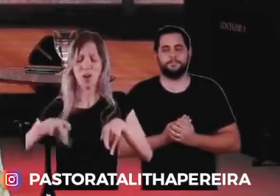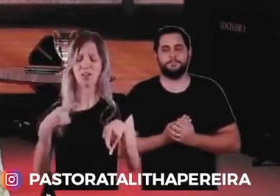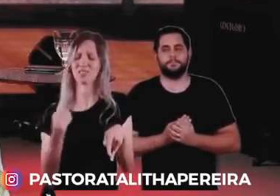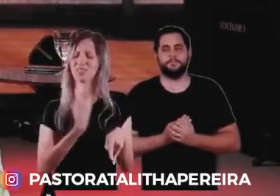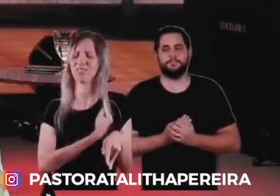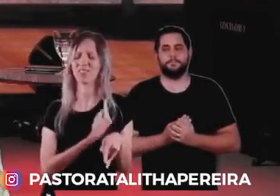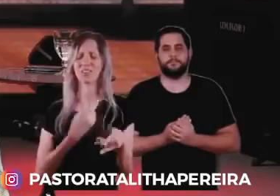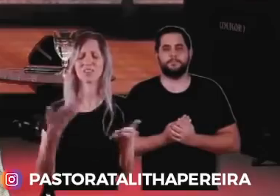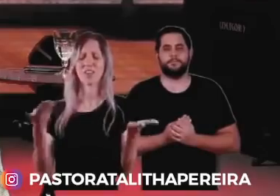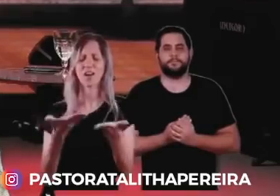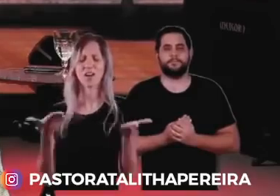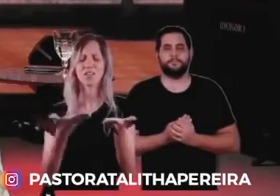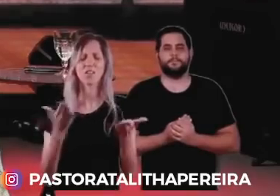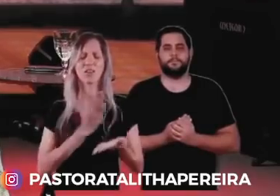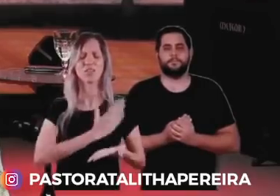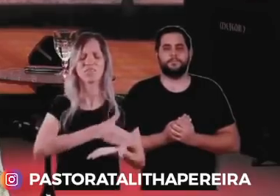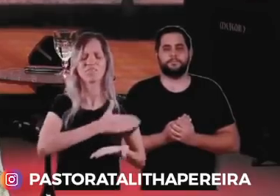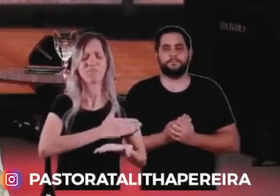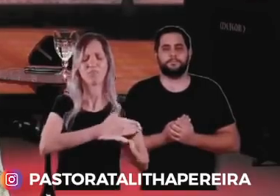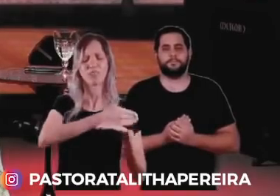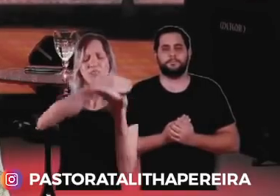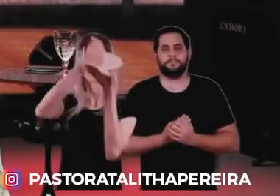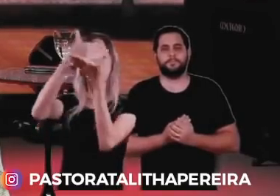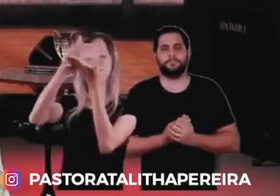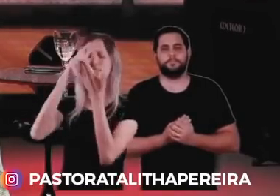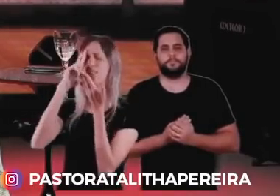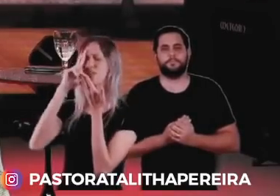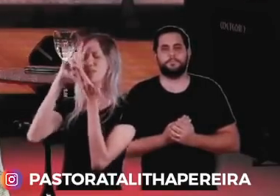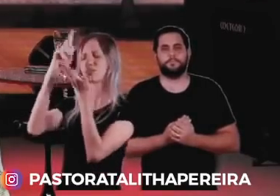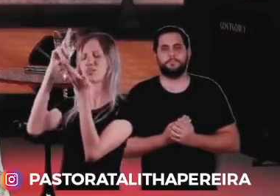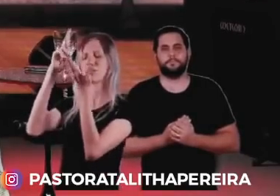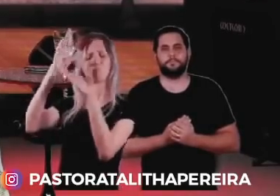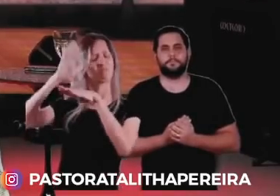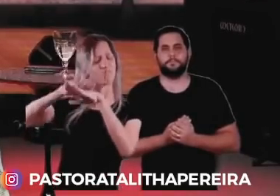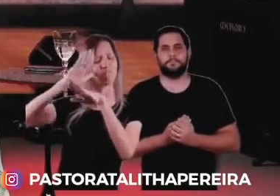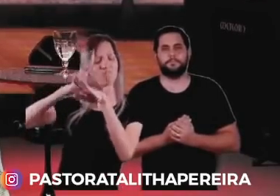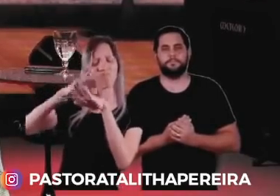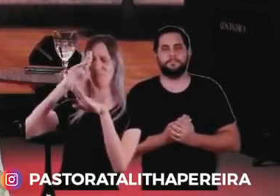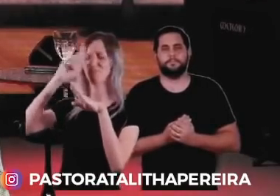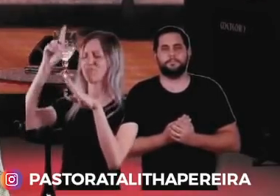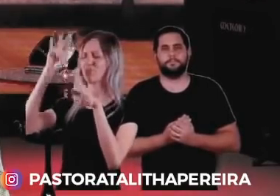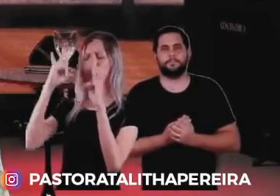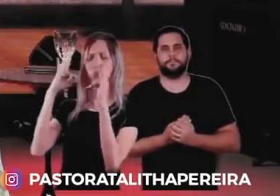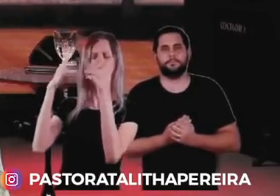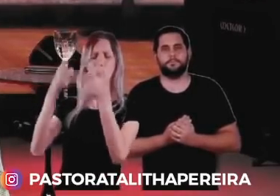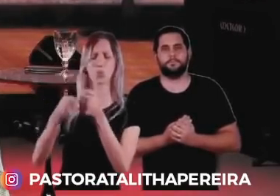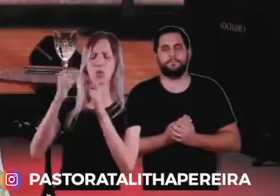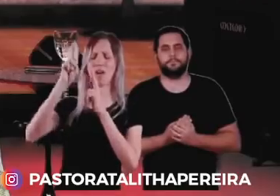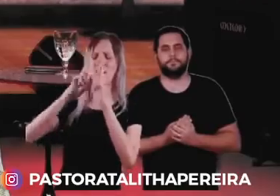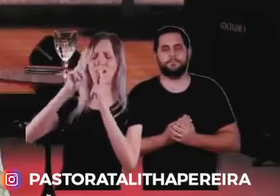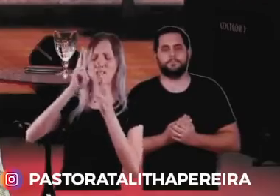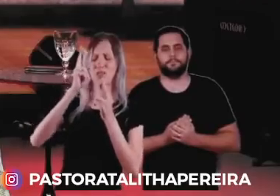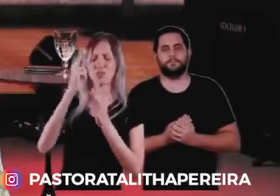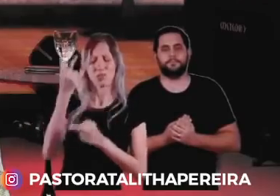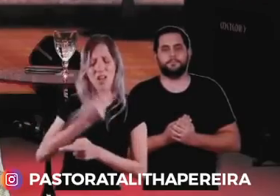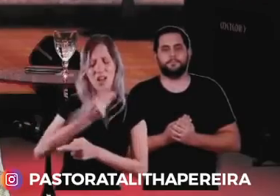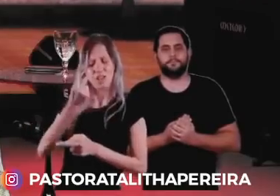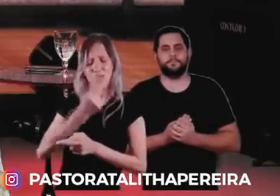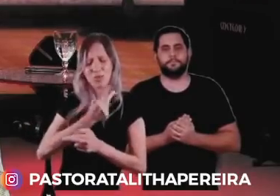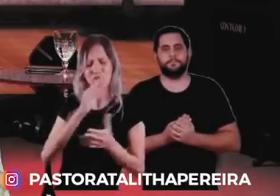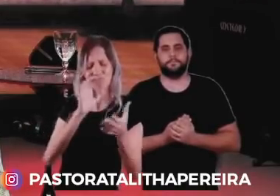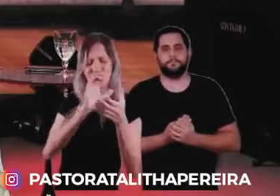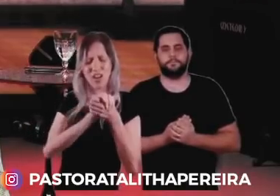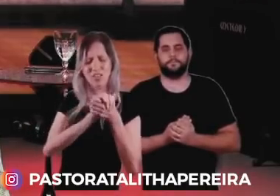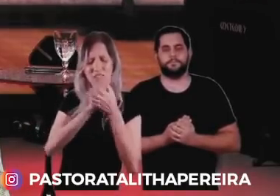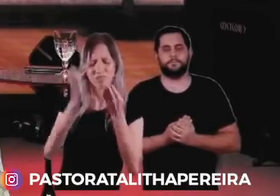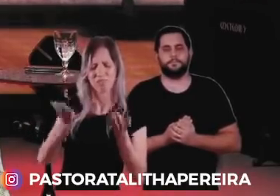te entregar o nosso coração, queremos colocar nas tuas mãos o nosso relacionamento. Queremos